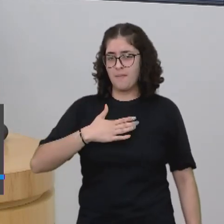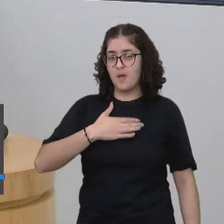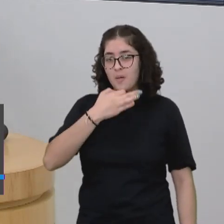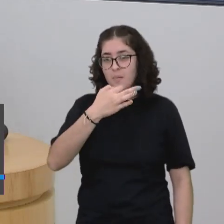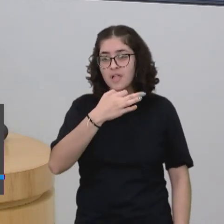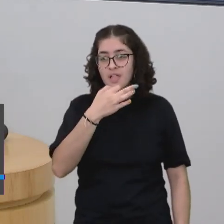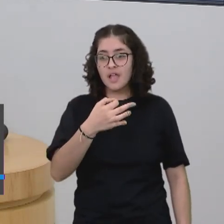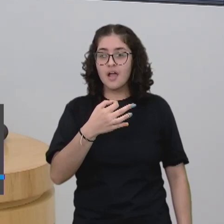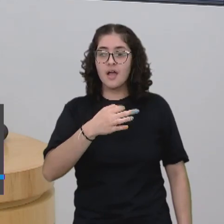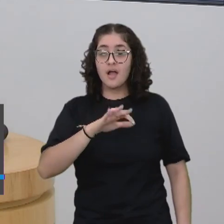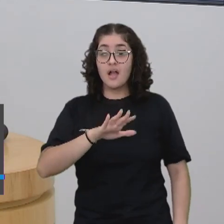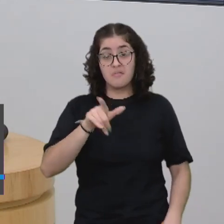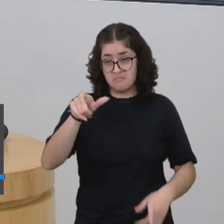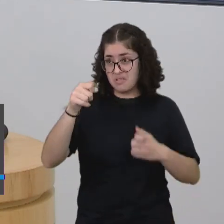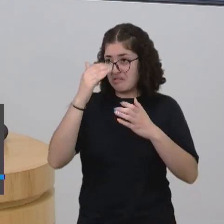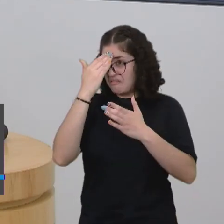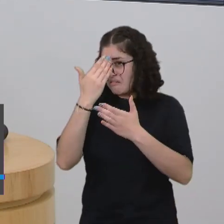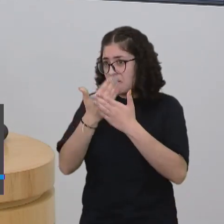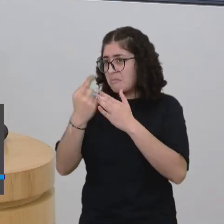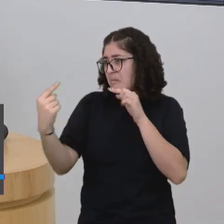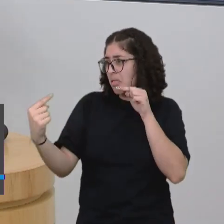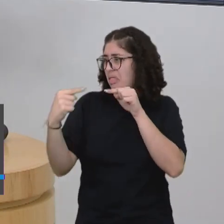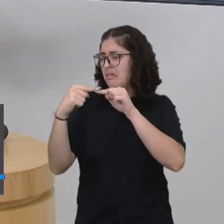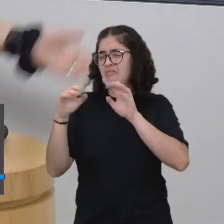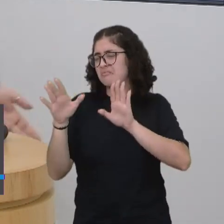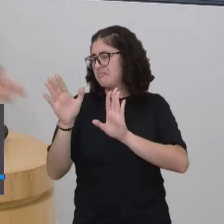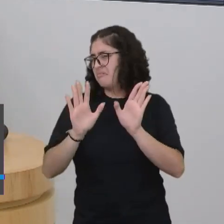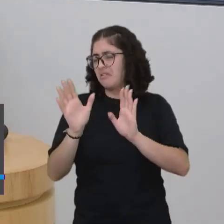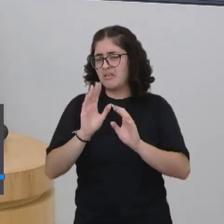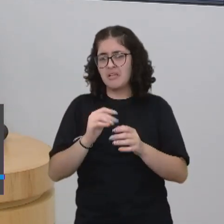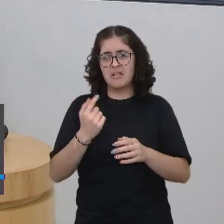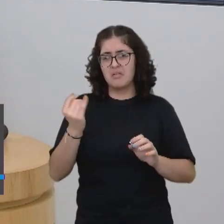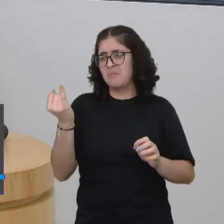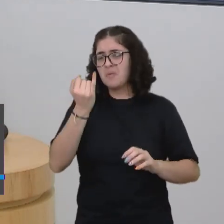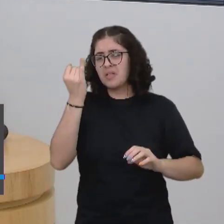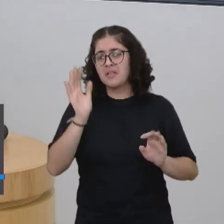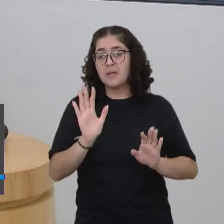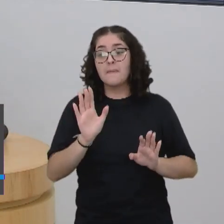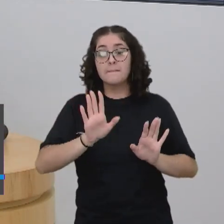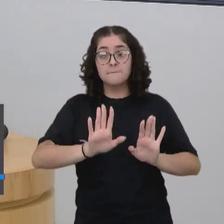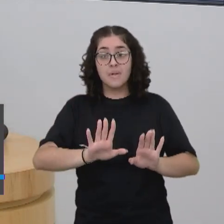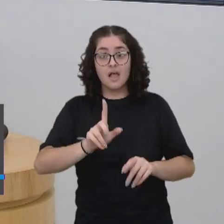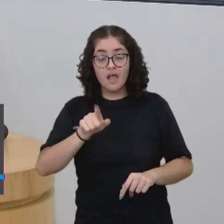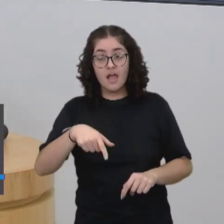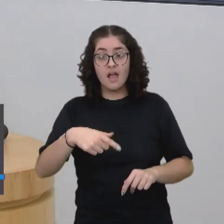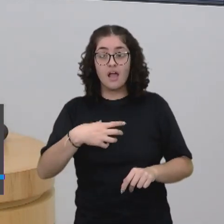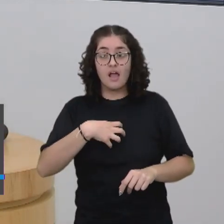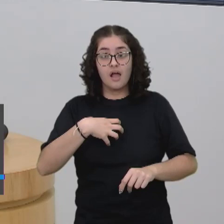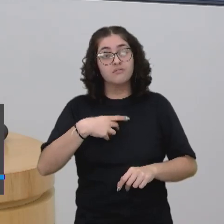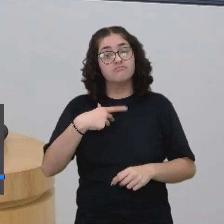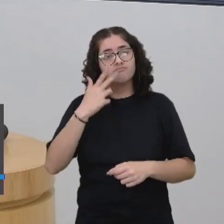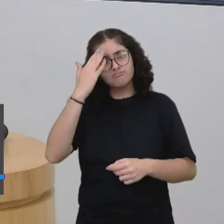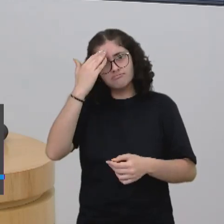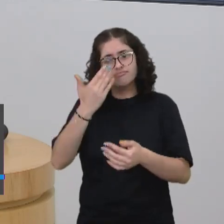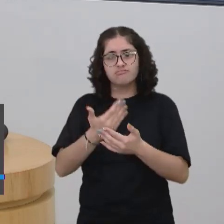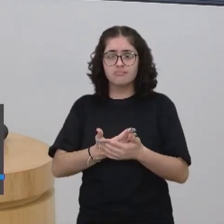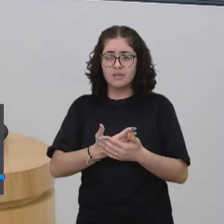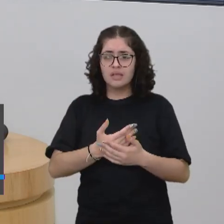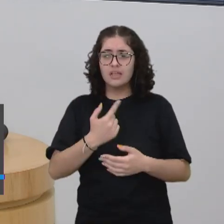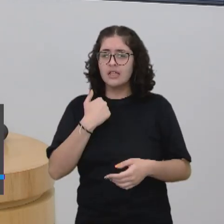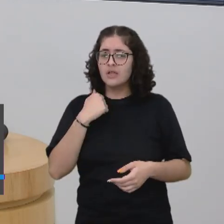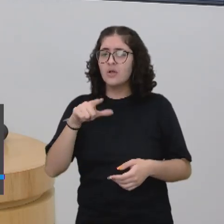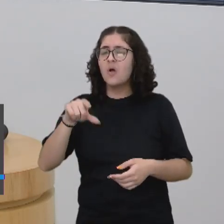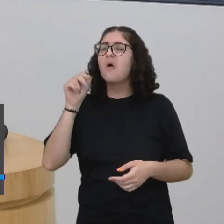opinião. Você não precisa acreditar, você não precisa levar a sério, nem é tão importante. Mas é assim que eu acho, é o que eu gosto. Eu escolhi